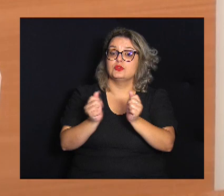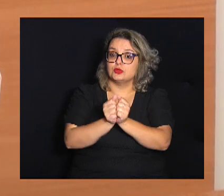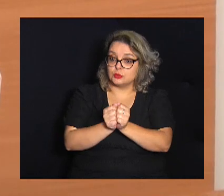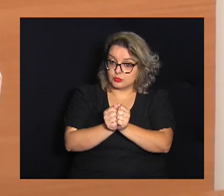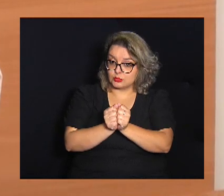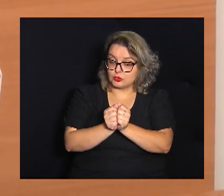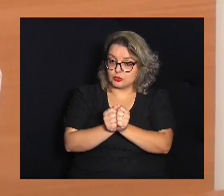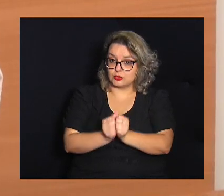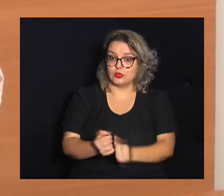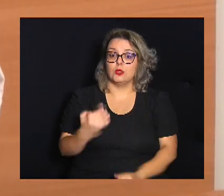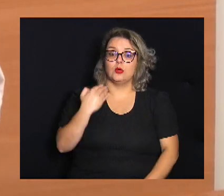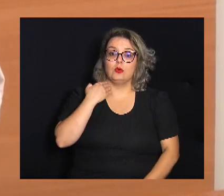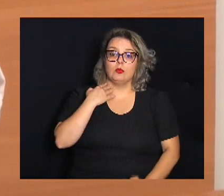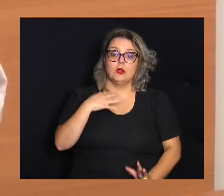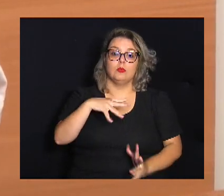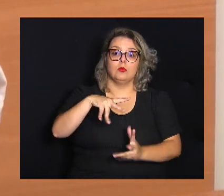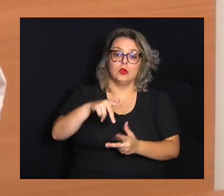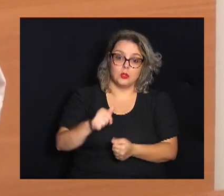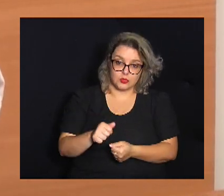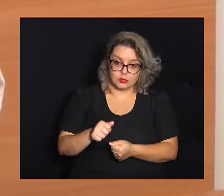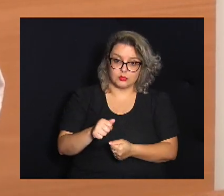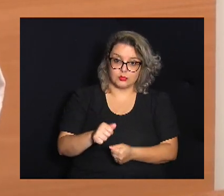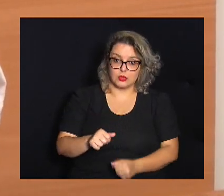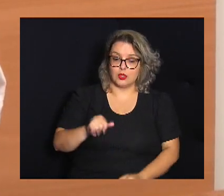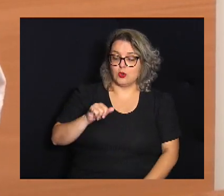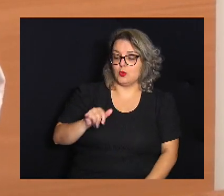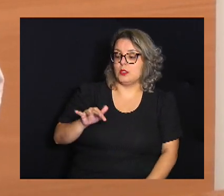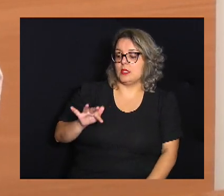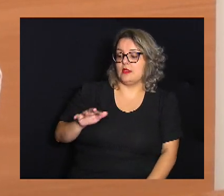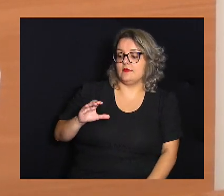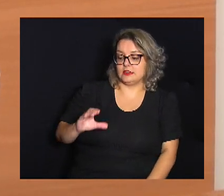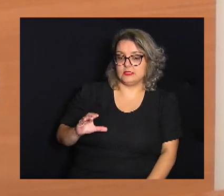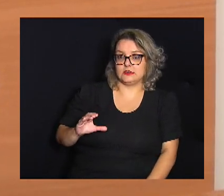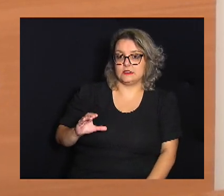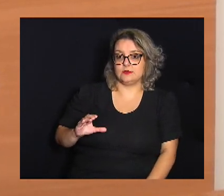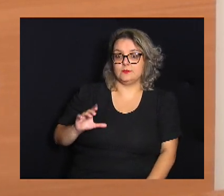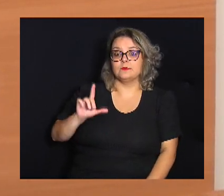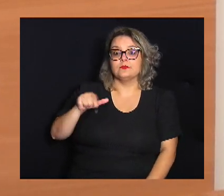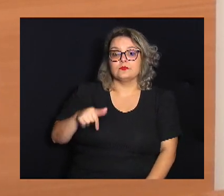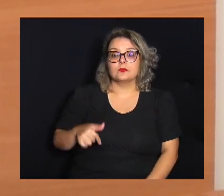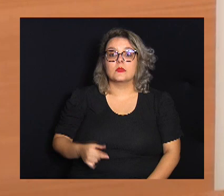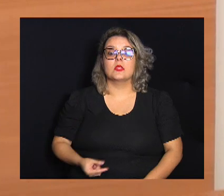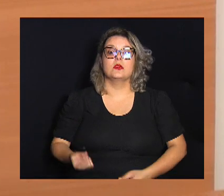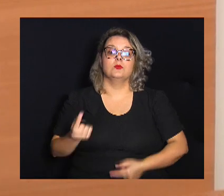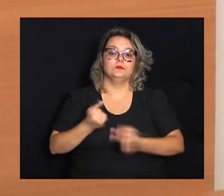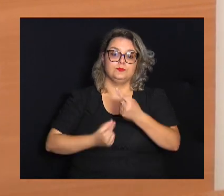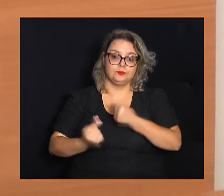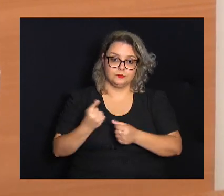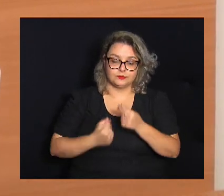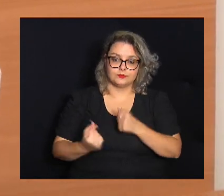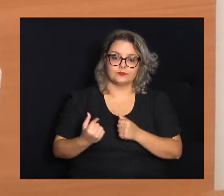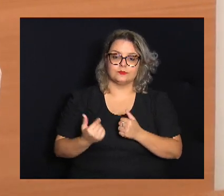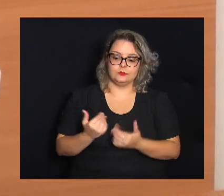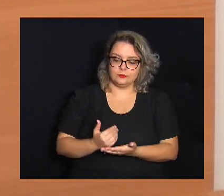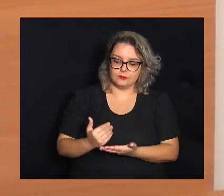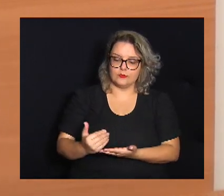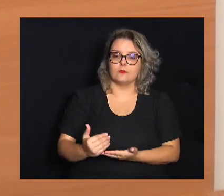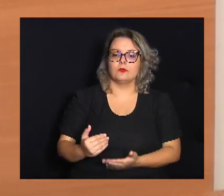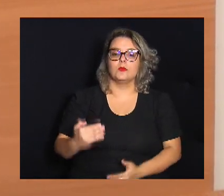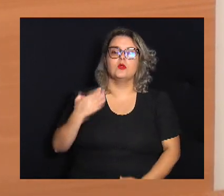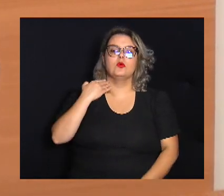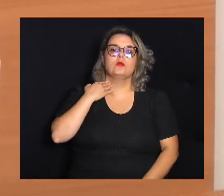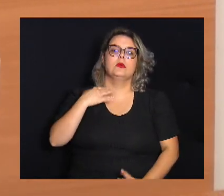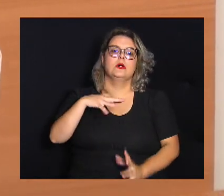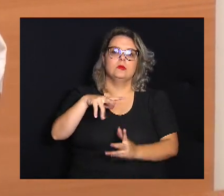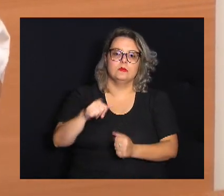Banco Mundial e com o IFC, que é o braço financeiro do Banco Mundial.